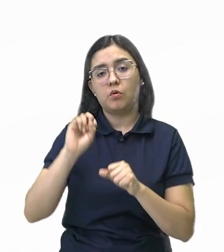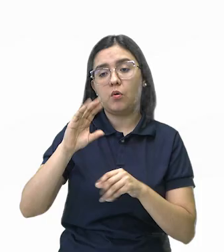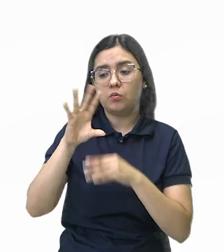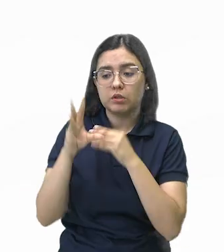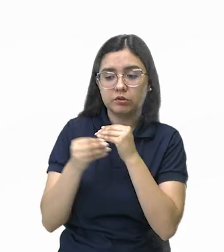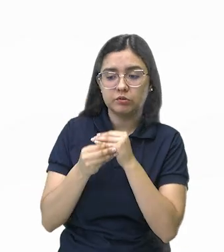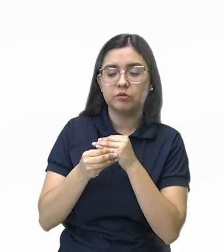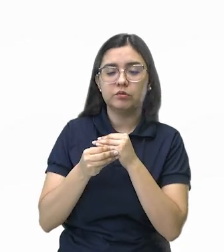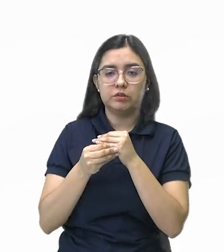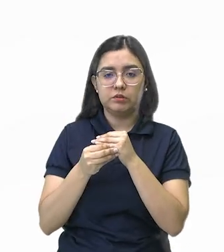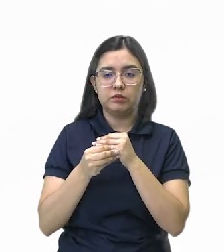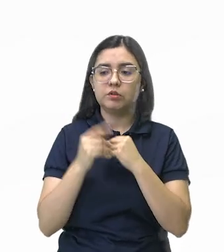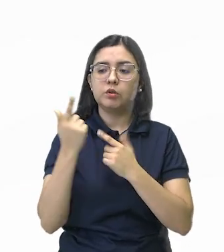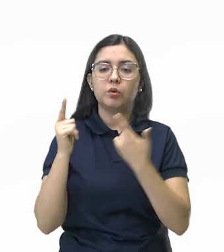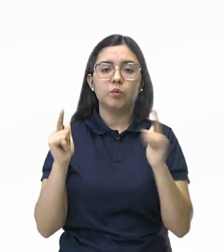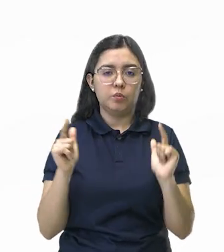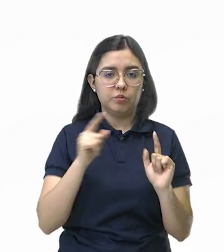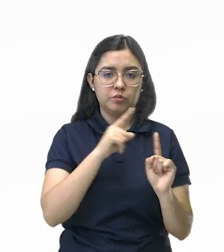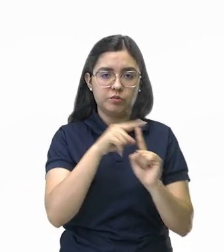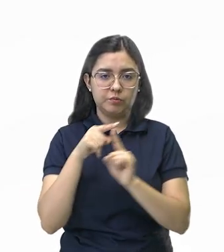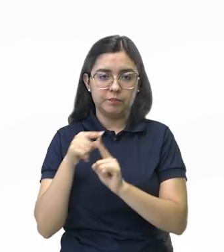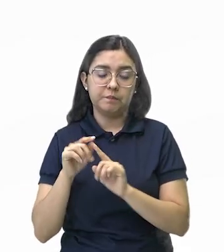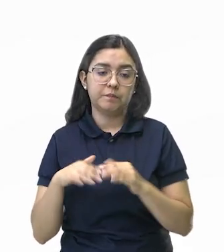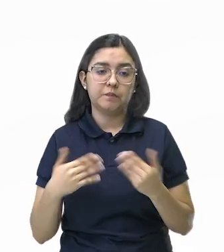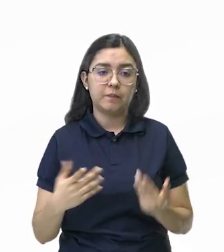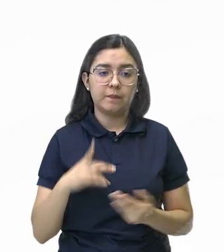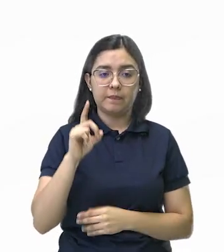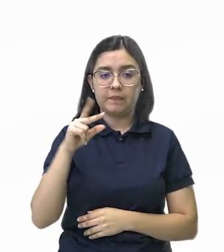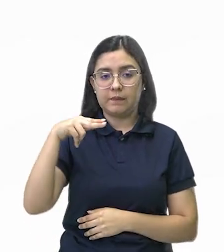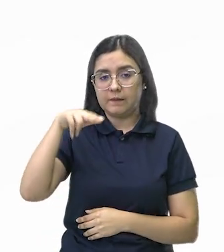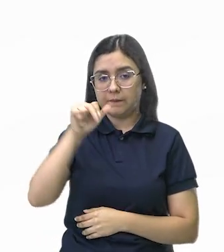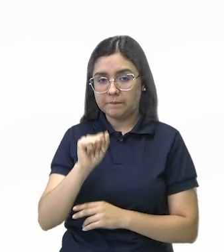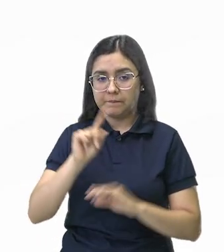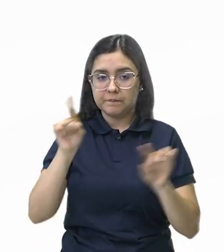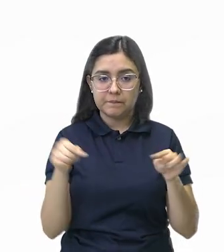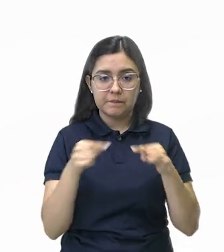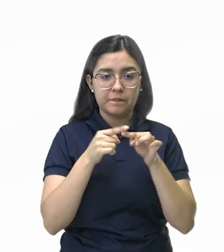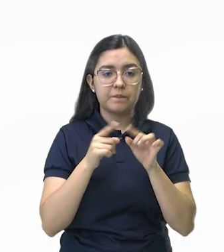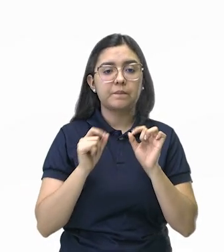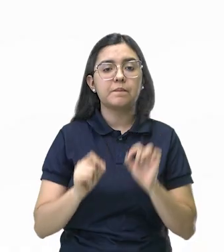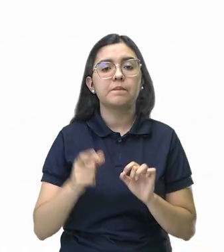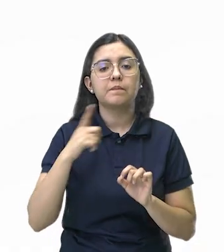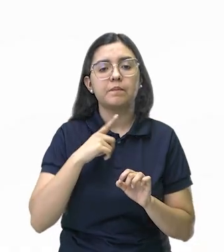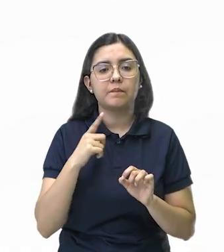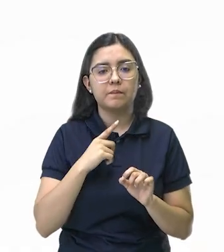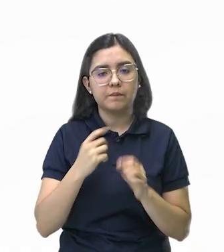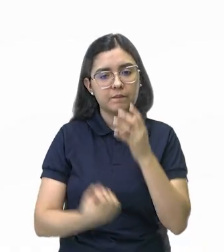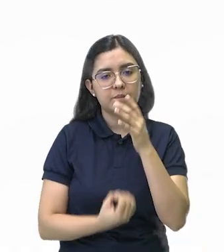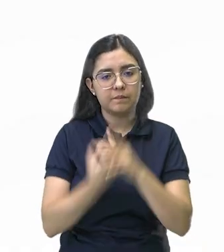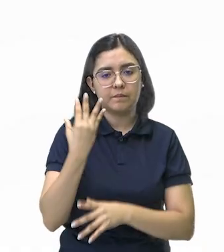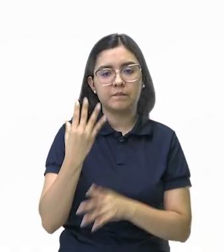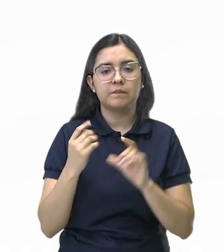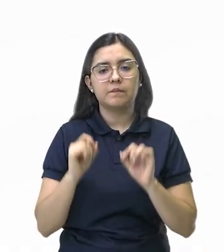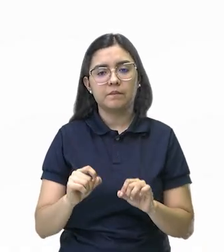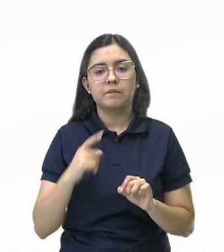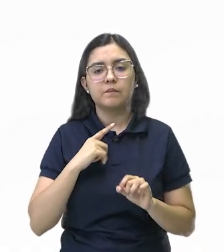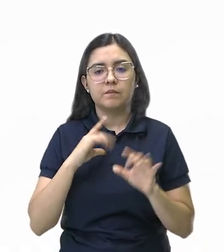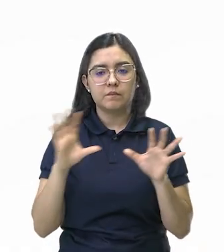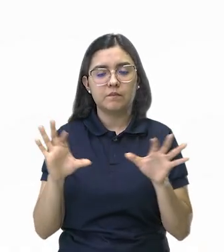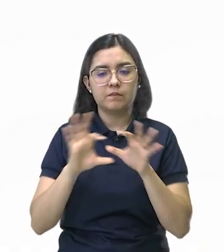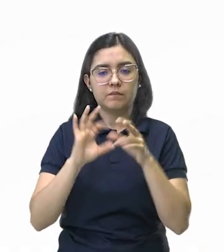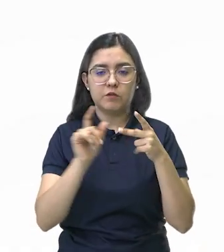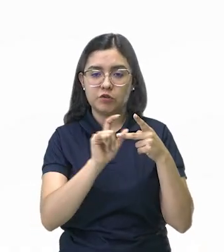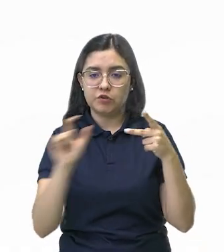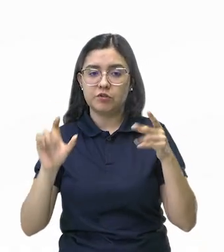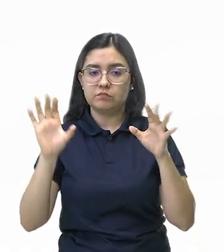em outras espécies. Bom, o DNA recombinante é o DNA formado artificialmente, unindo genes de